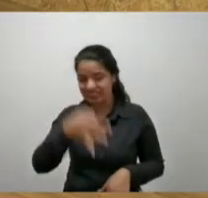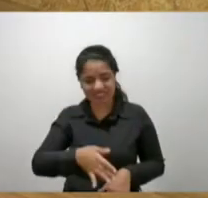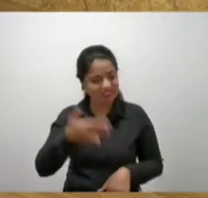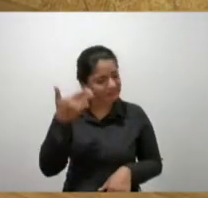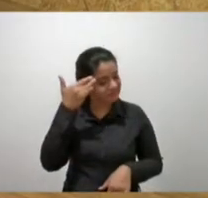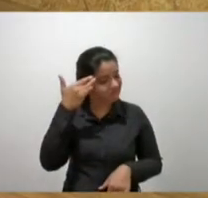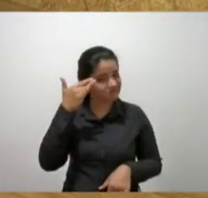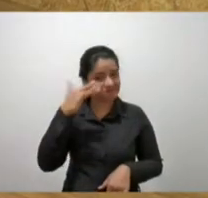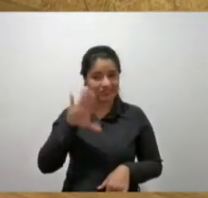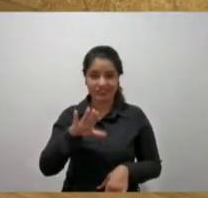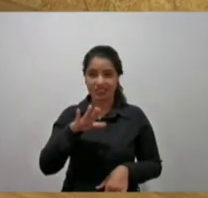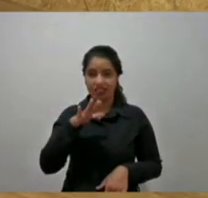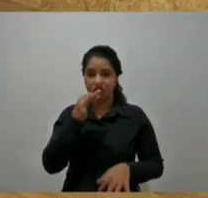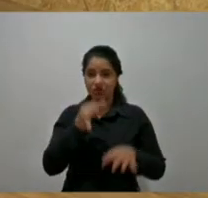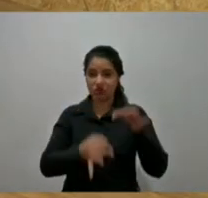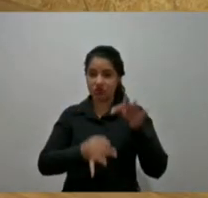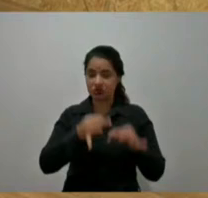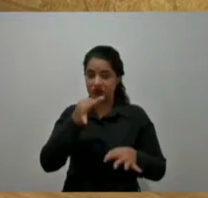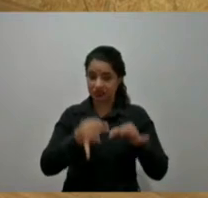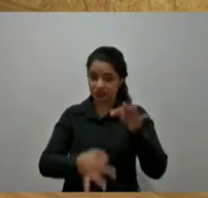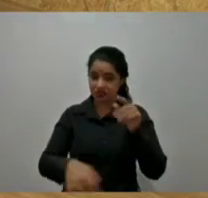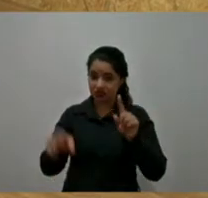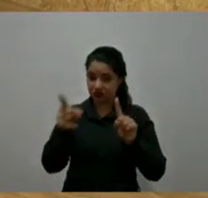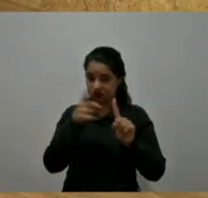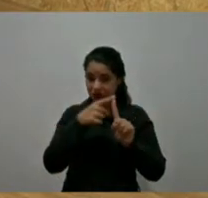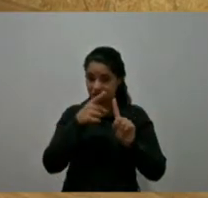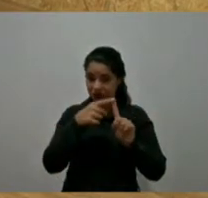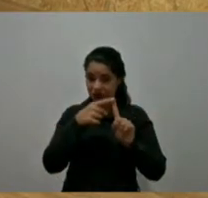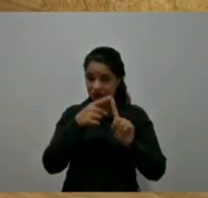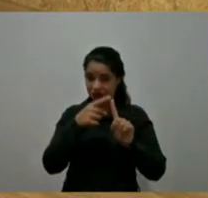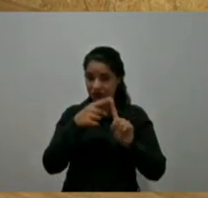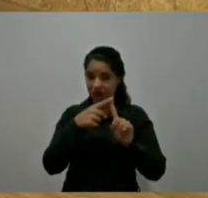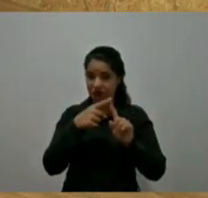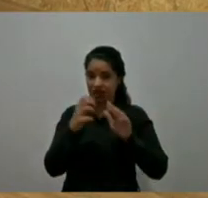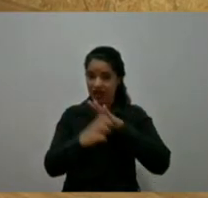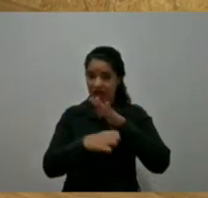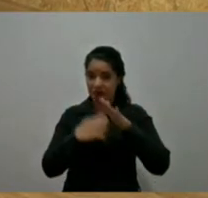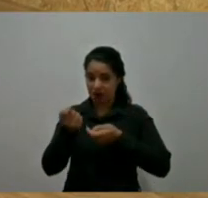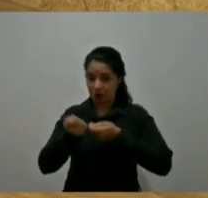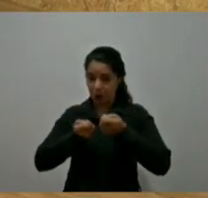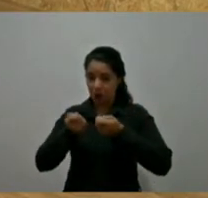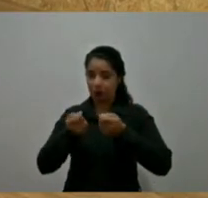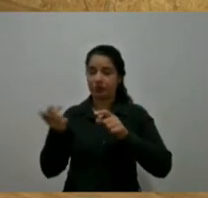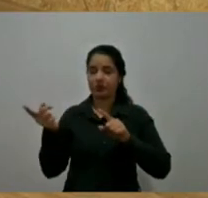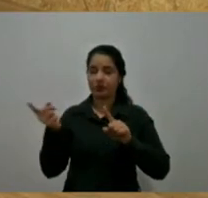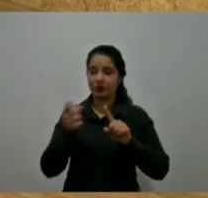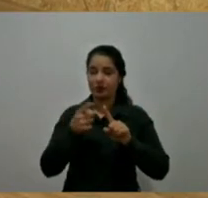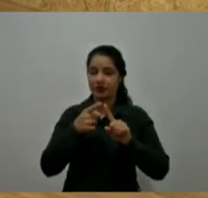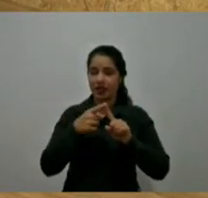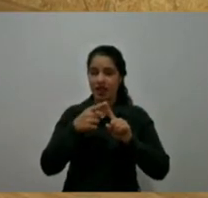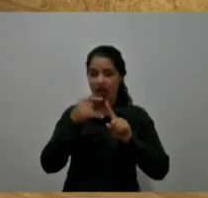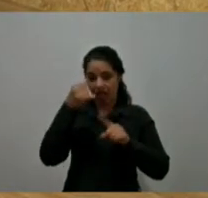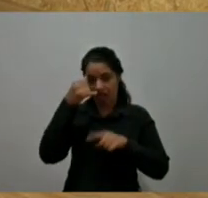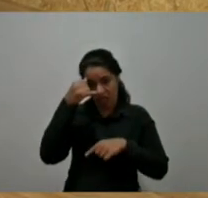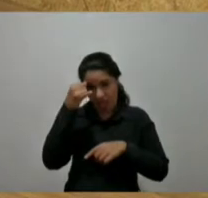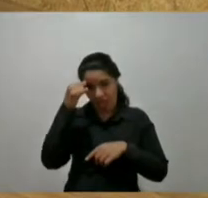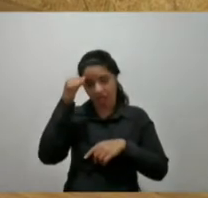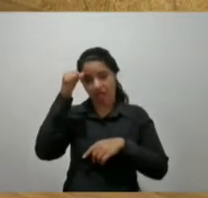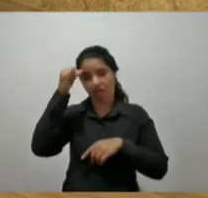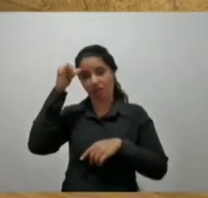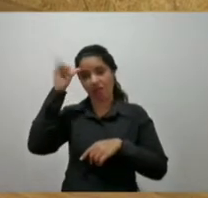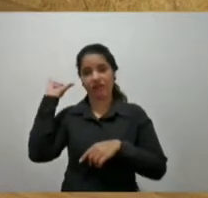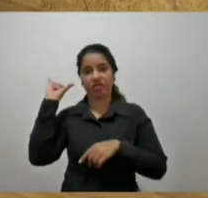duas. Primeiro, na questão das grandes empresas, é evitar criação de grandes companhias como